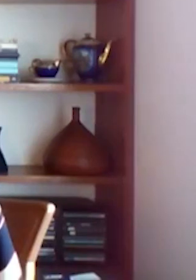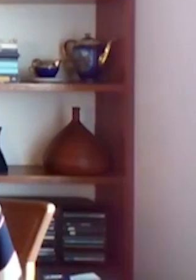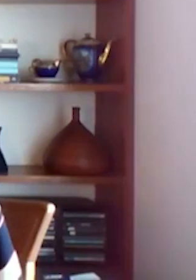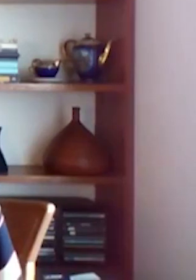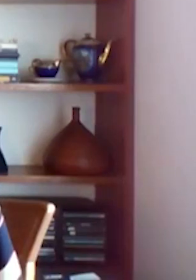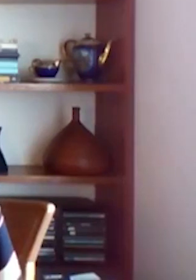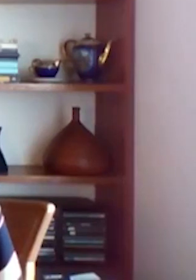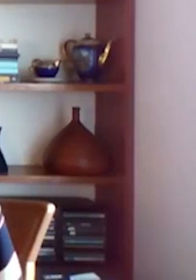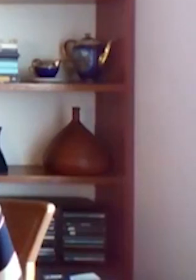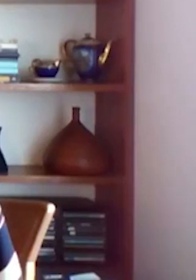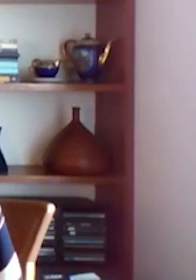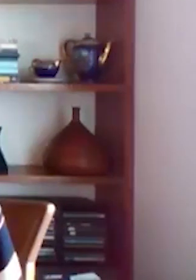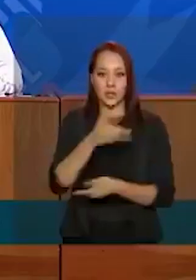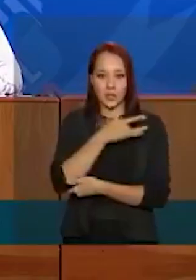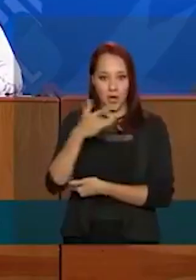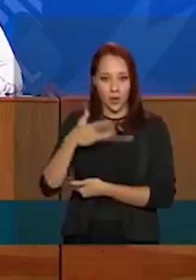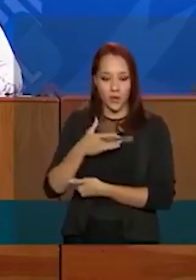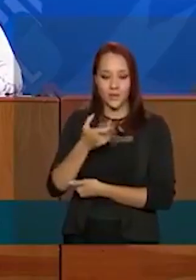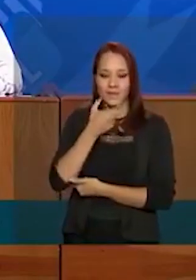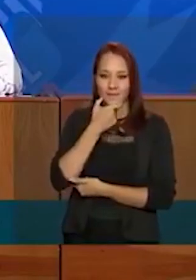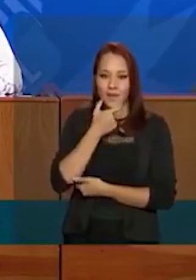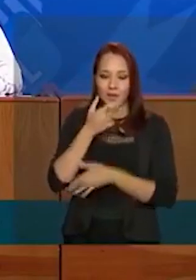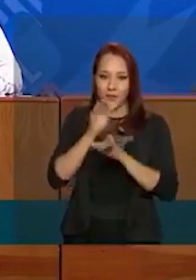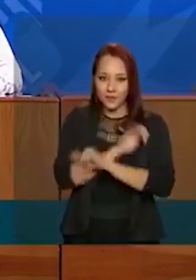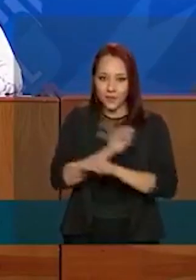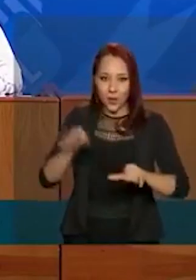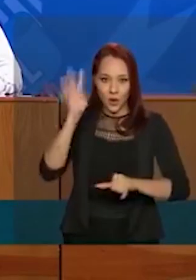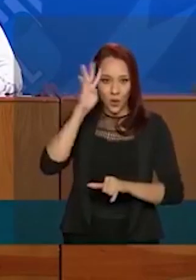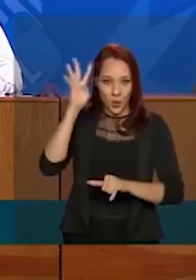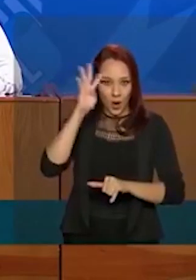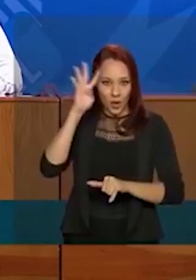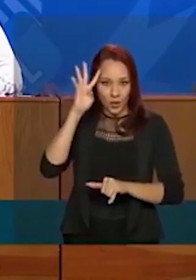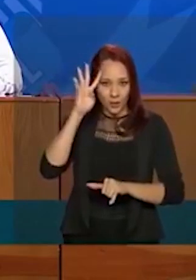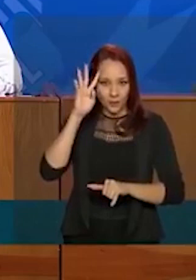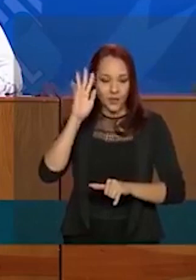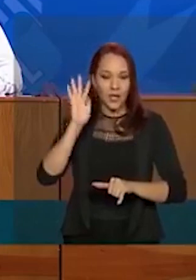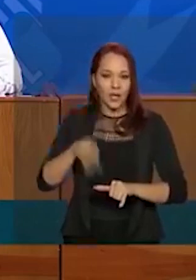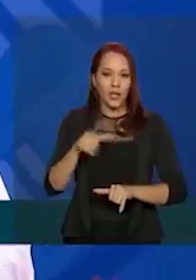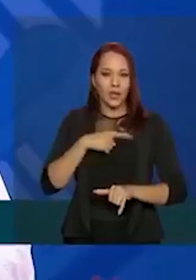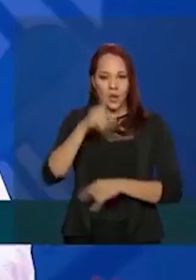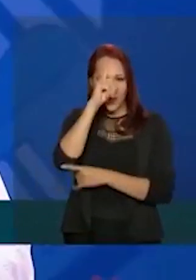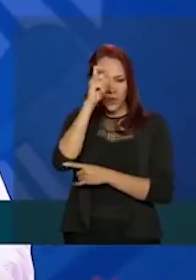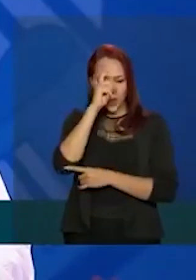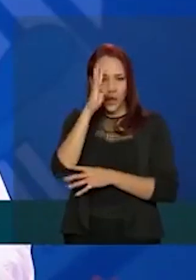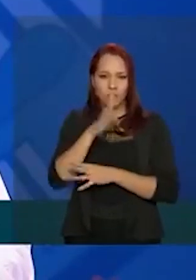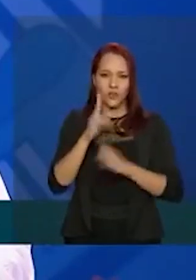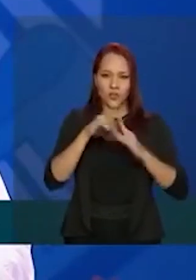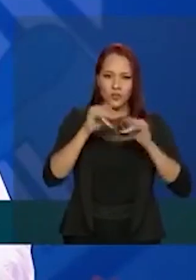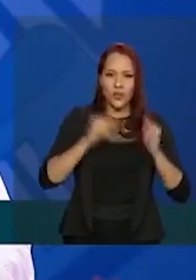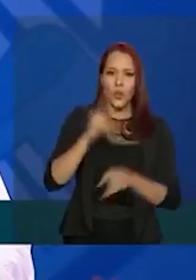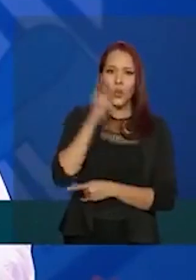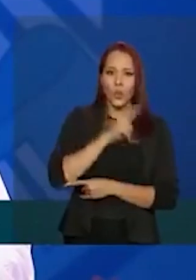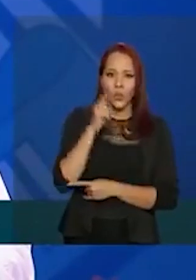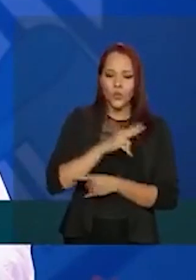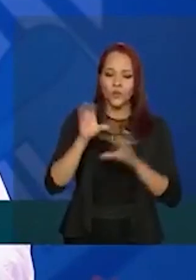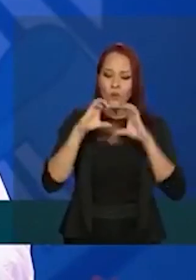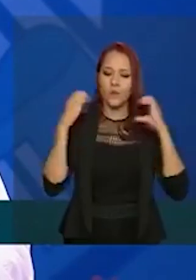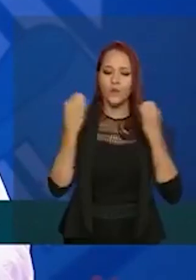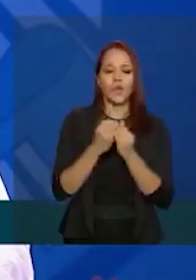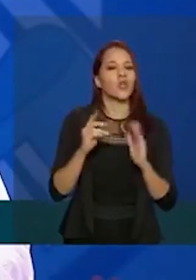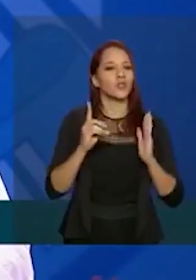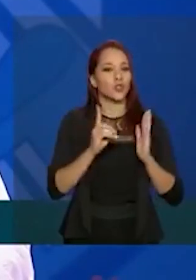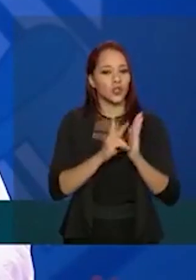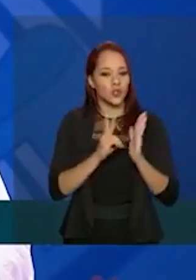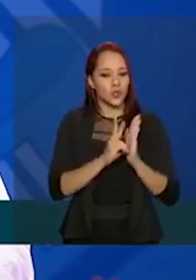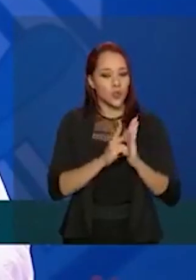O ministro da Saúde, Luiz Henrique Mandetta, anunciou na quarta-feira a construção de um hospital de campanha em uma comunidade indígena.